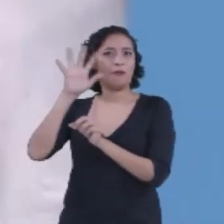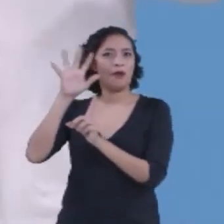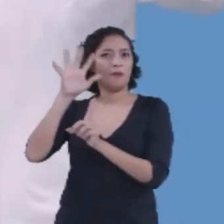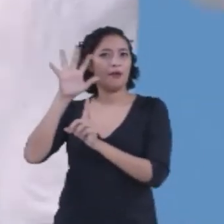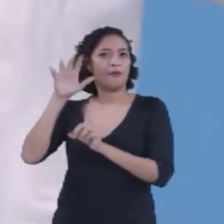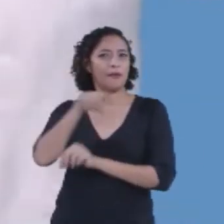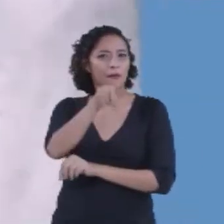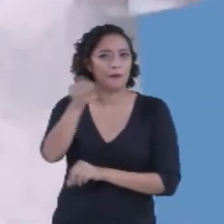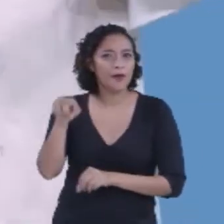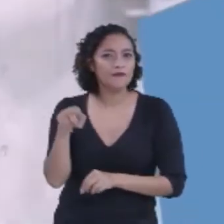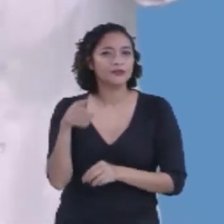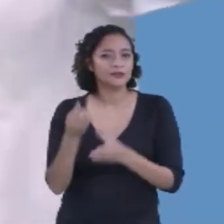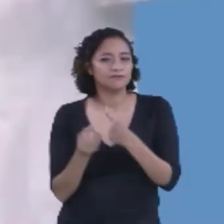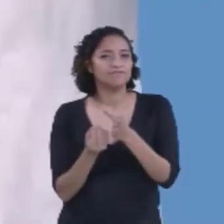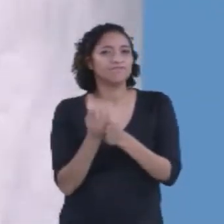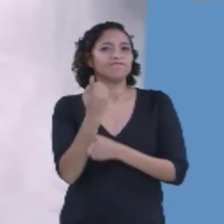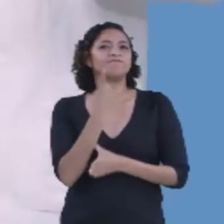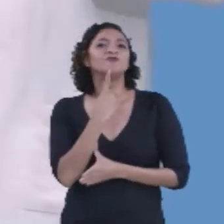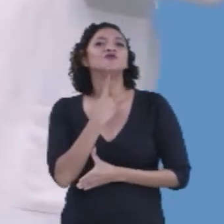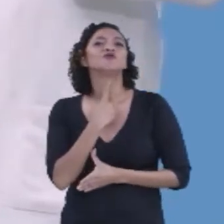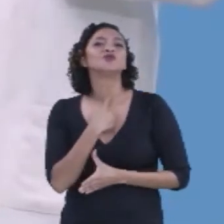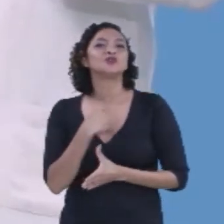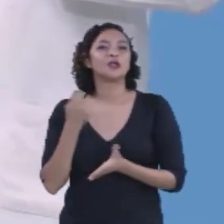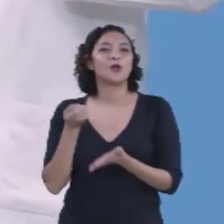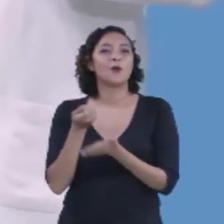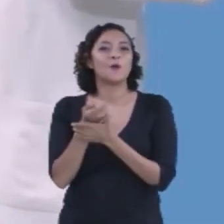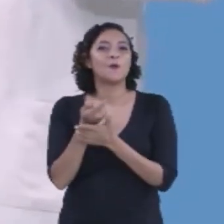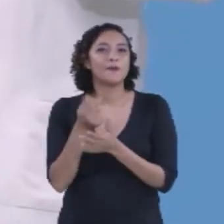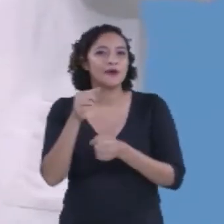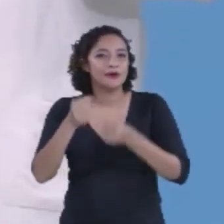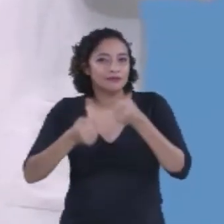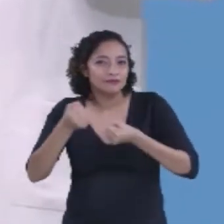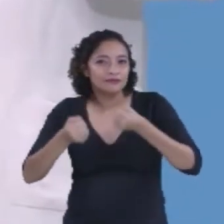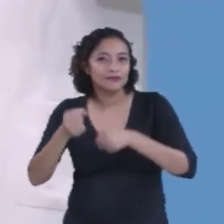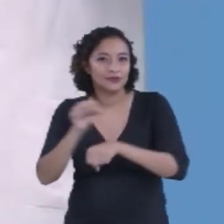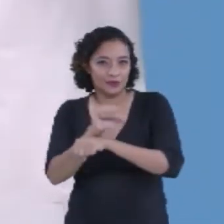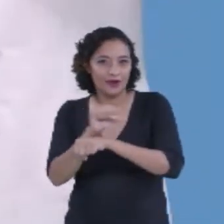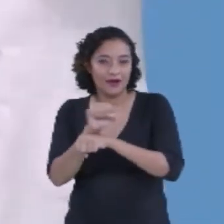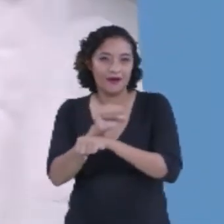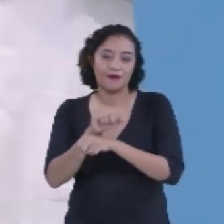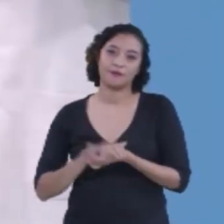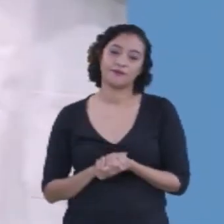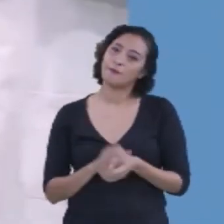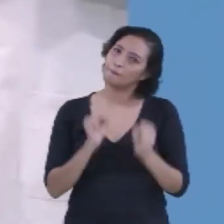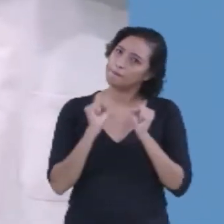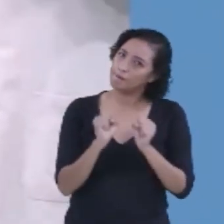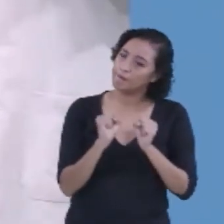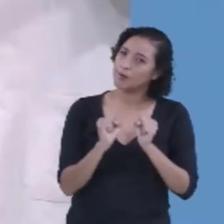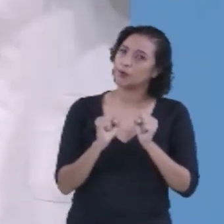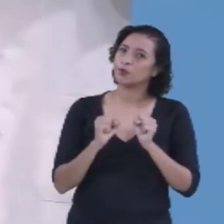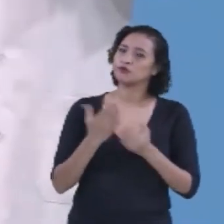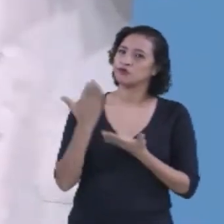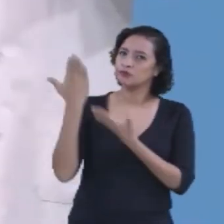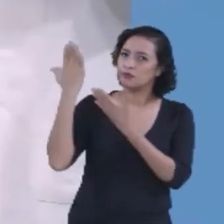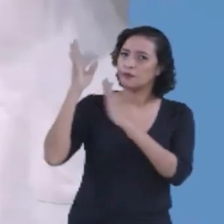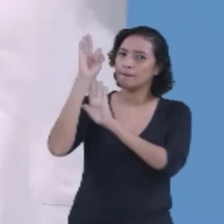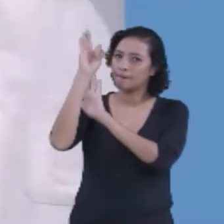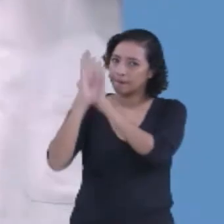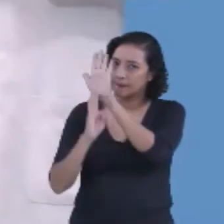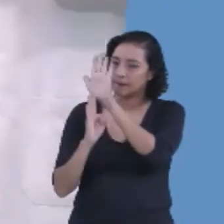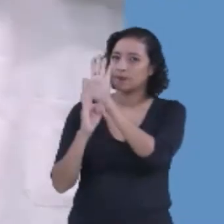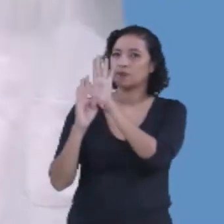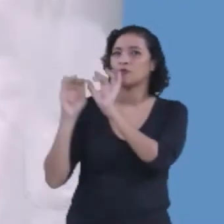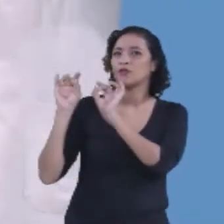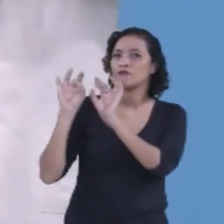persuadir, de vender o carro. Então, a gente pode dizer que o anúncio publicitário tem a finalidade de persuadir, vender